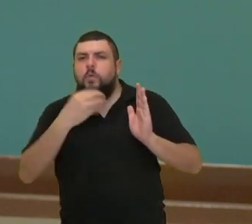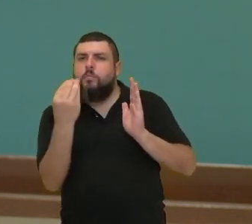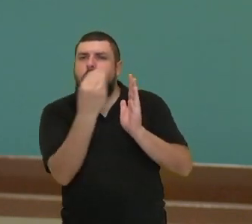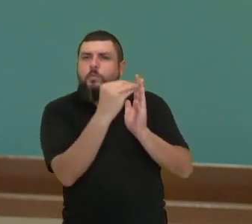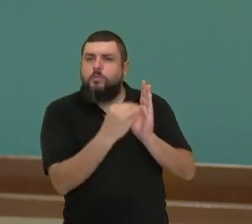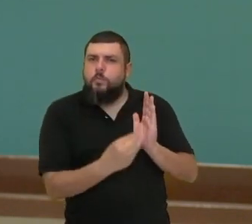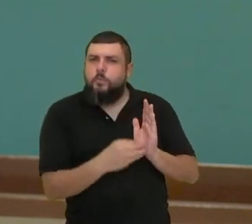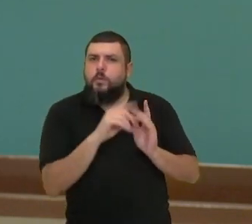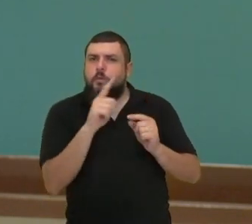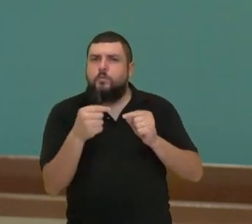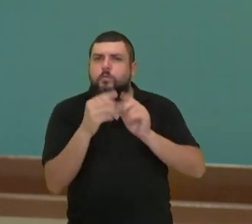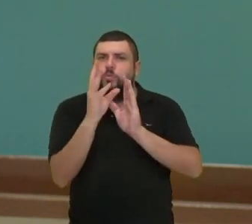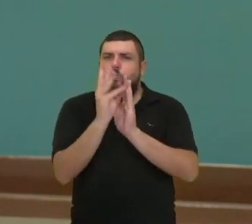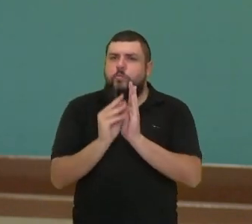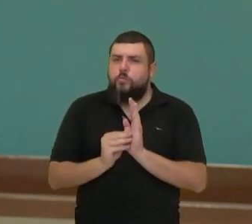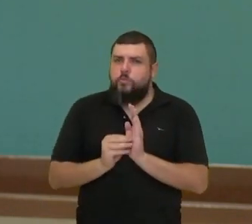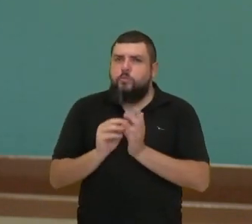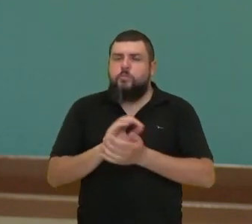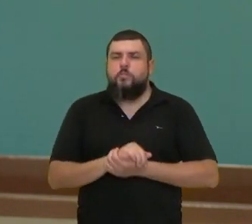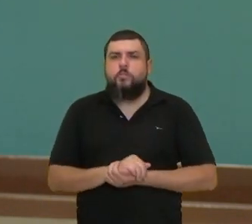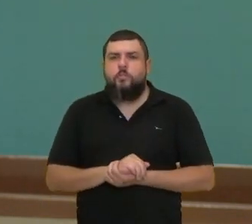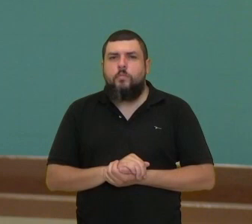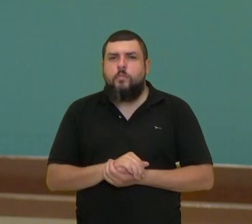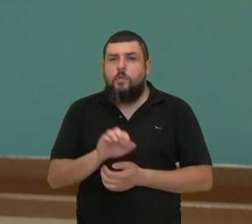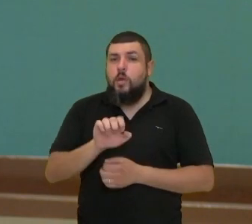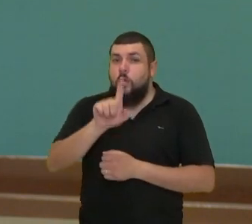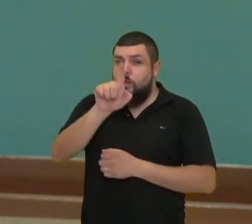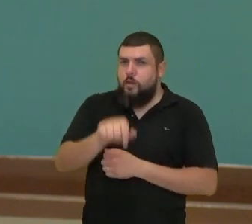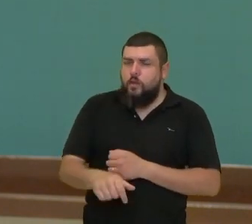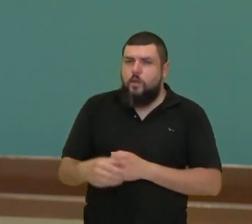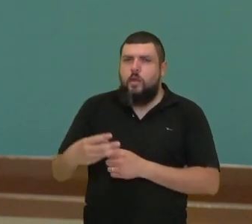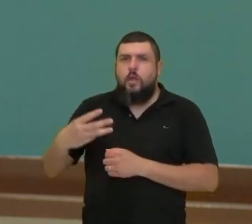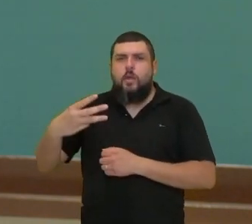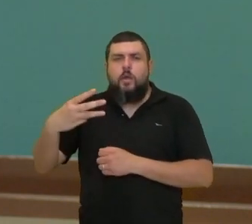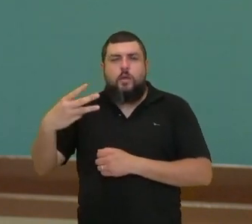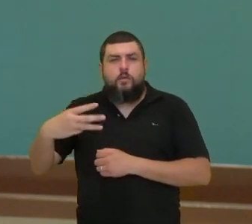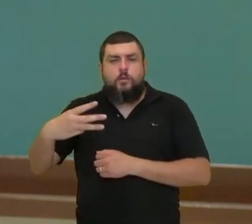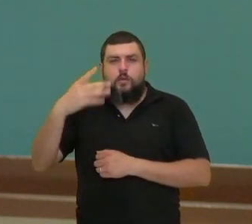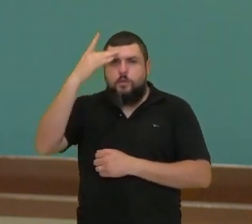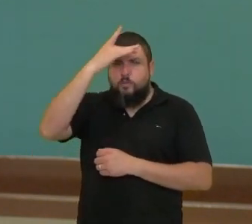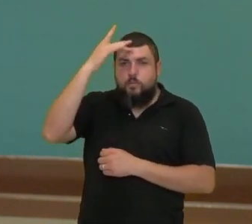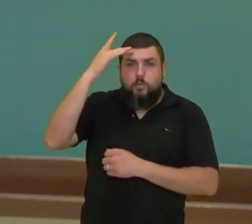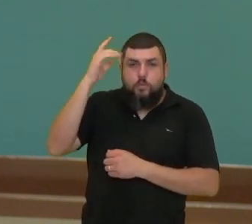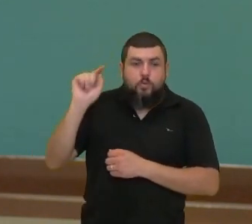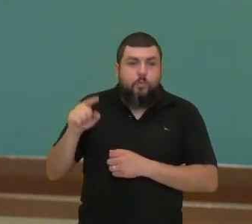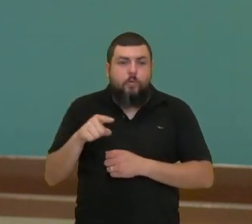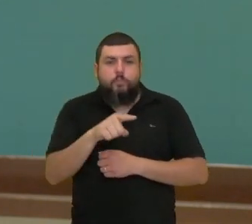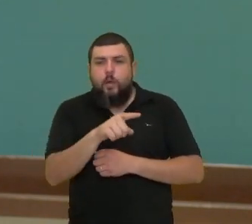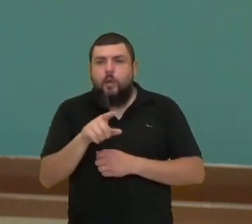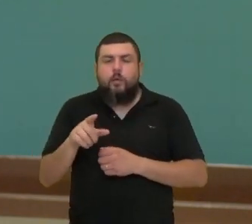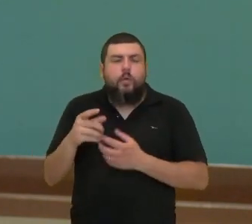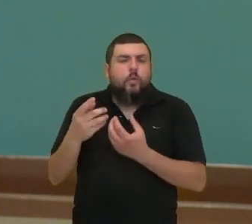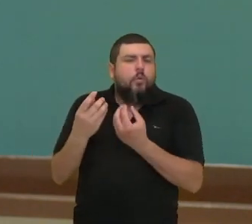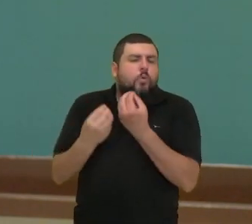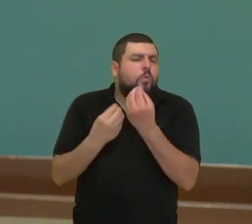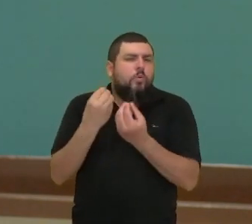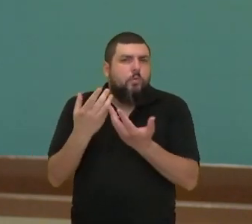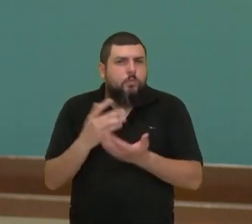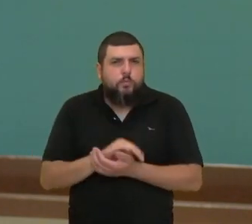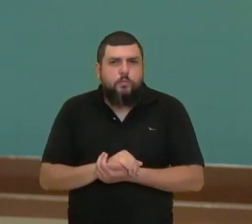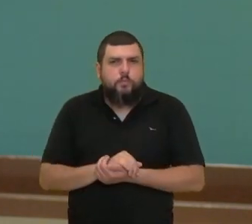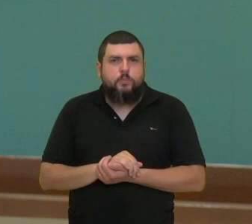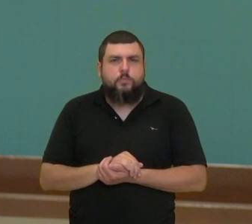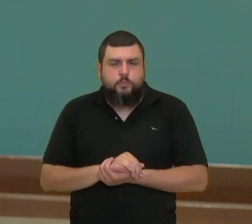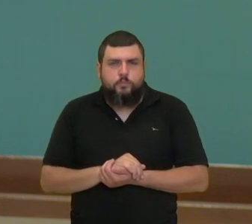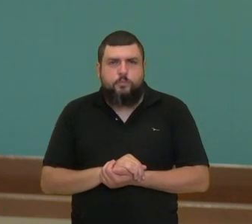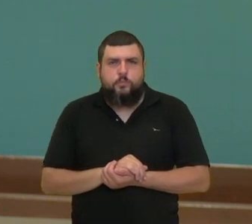àquele conteúdo. Ele é em terceira pessoa do singular no presente. Como assim, professora, terceira